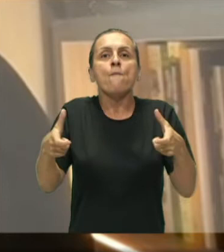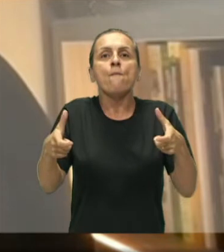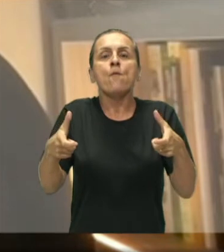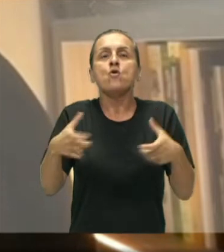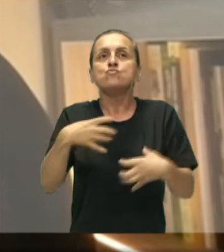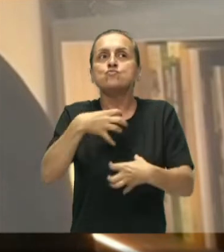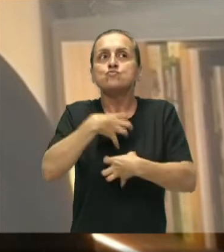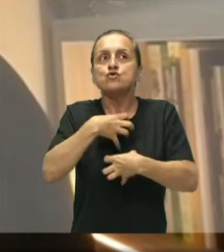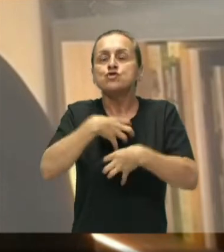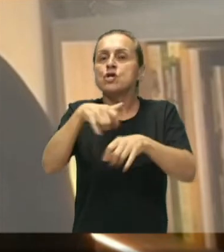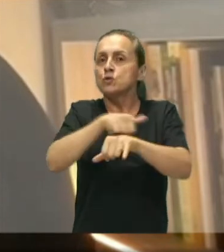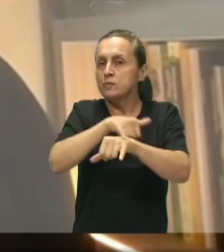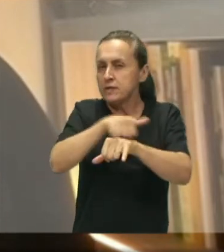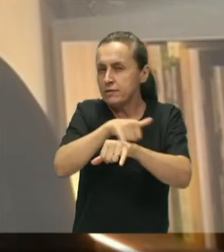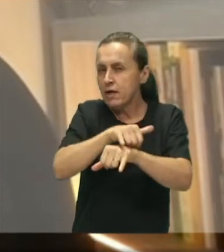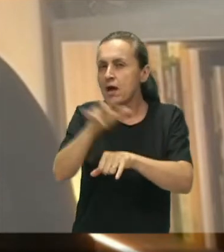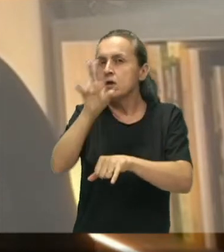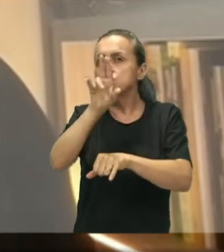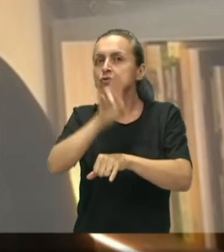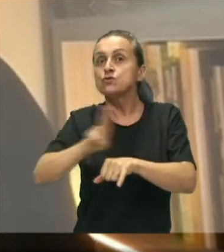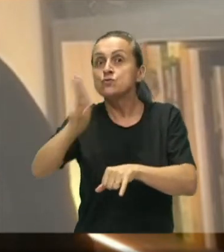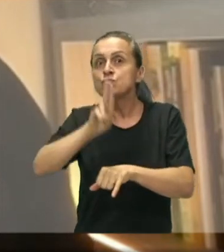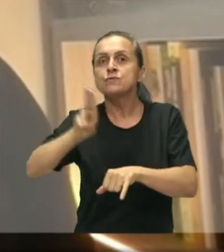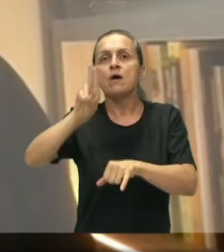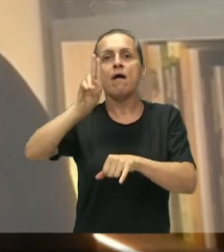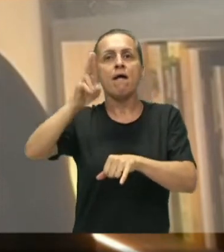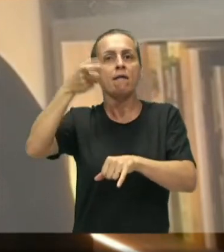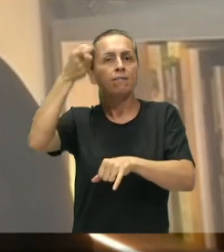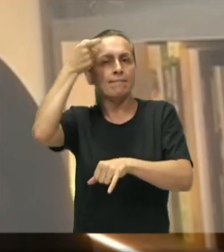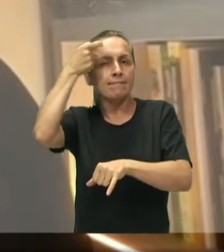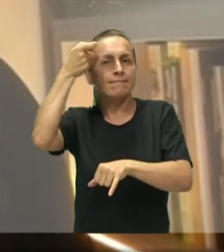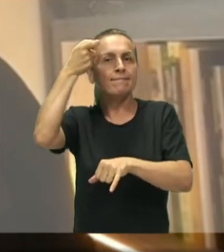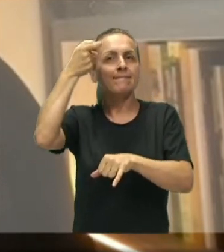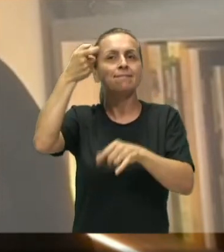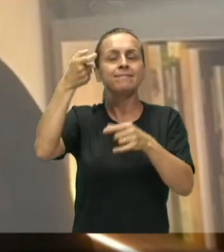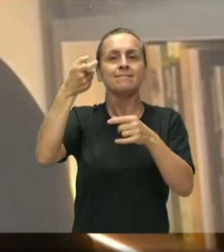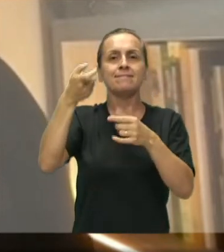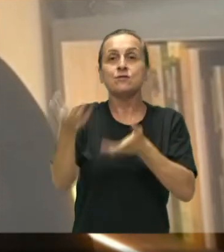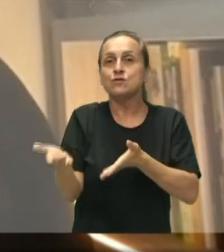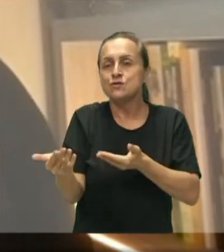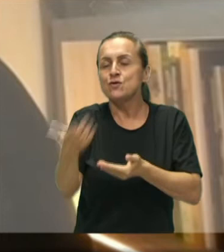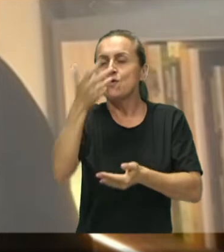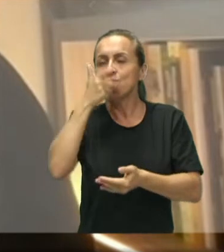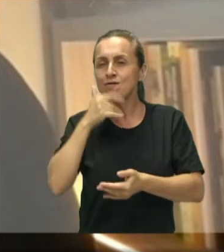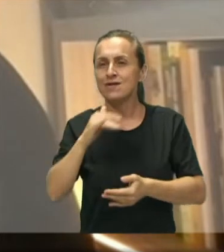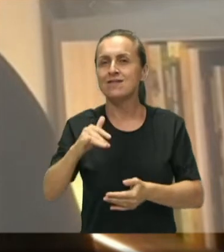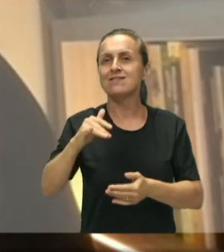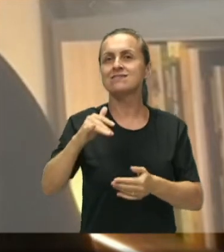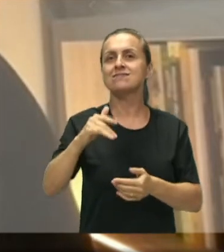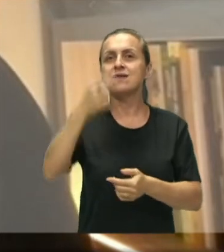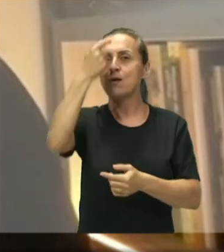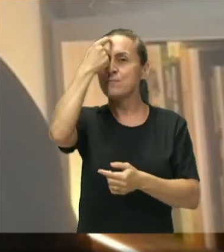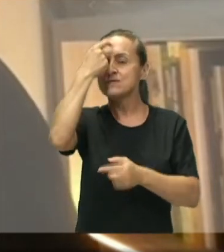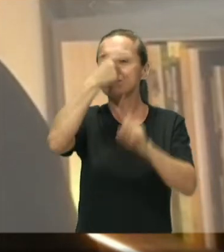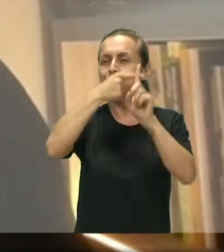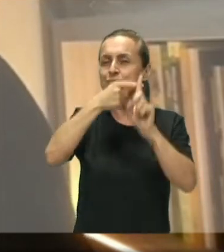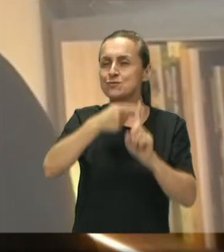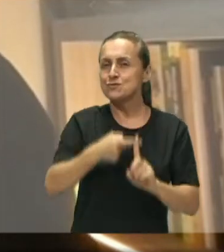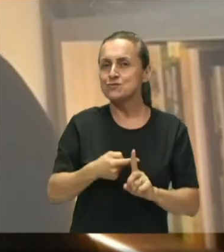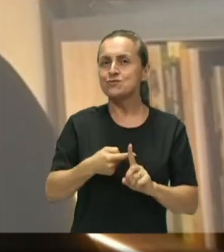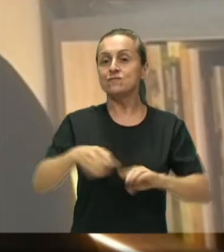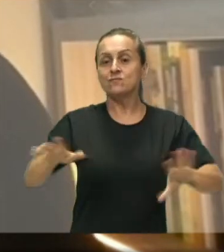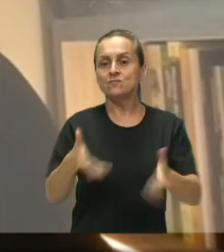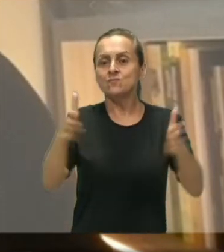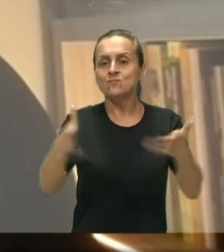ocupar de uma maneira positiva a cabeça de criança jovens de estimular a Vida Saudável A então o